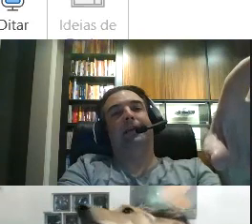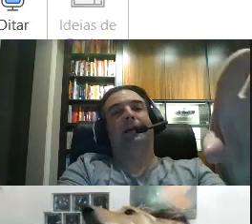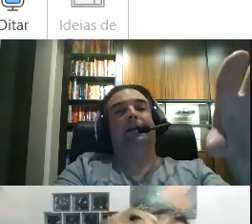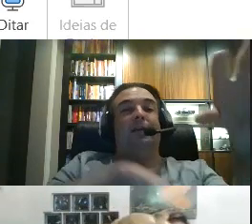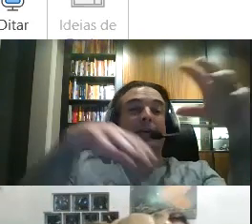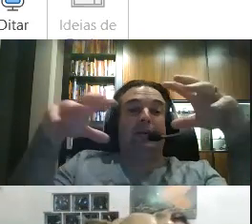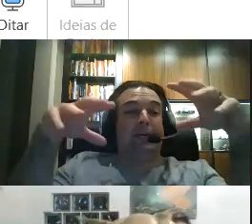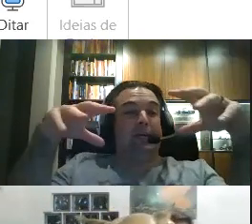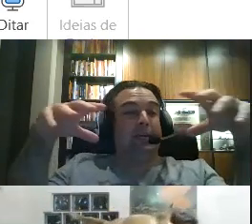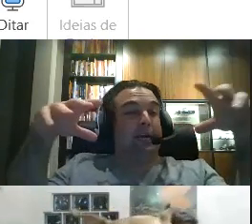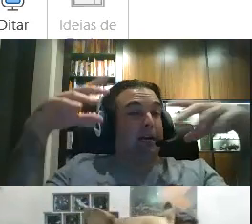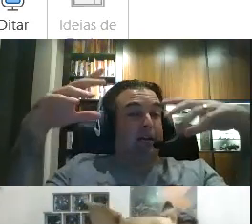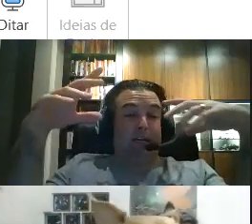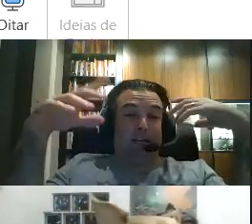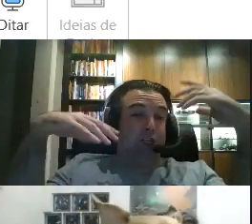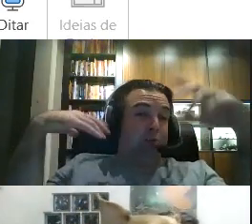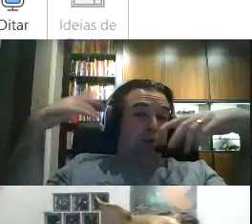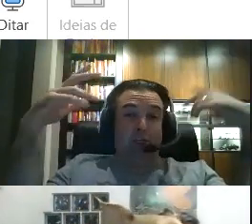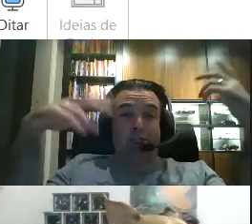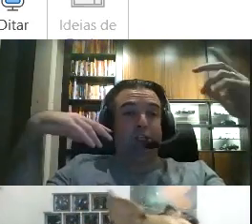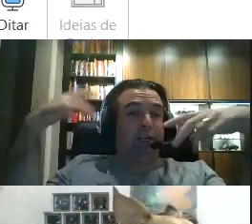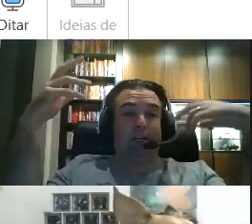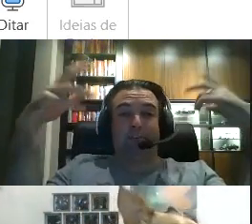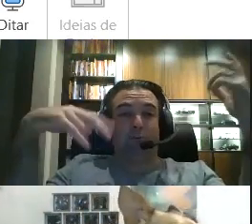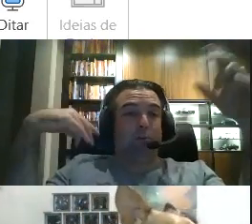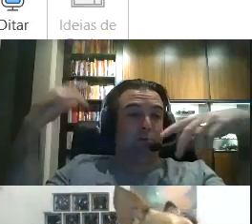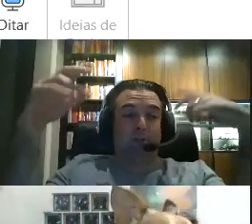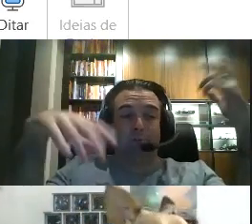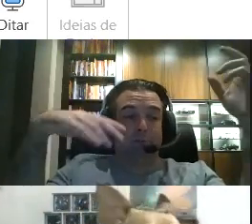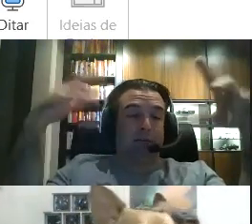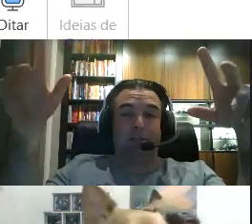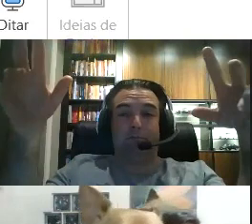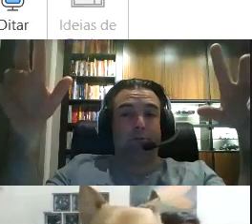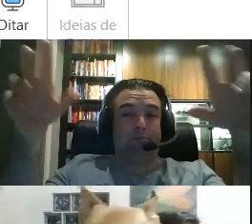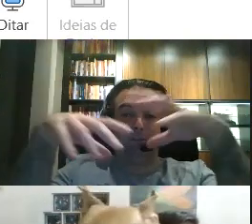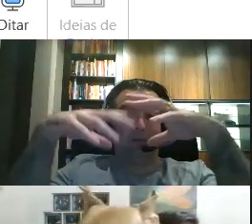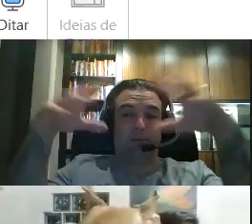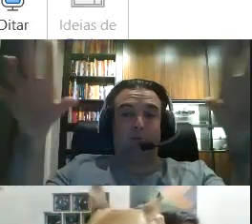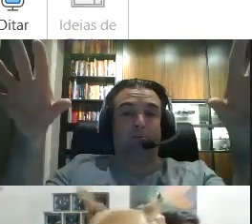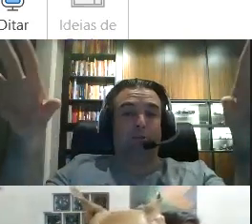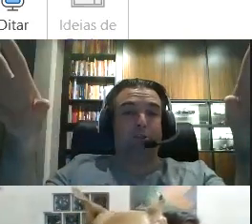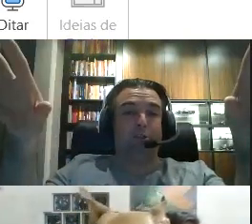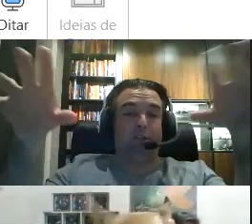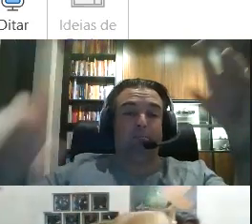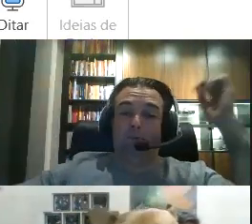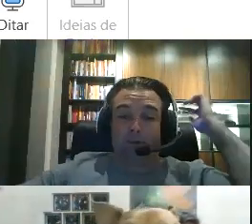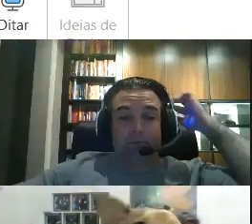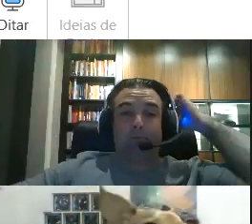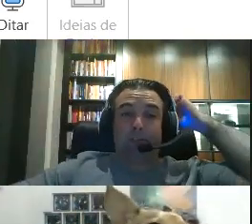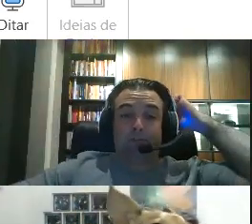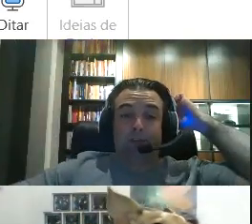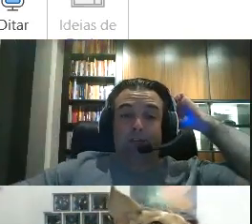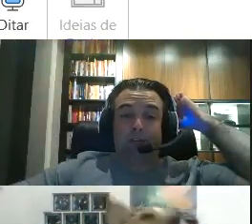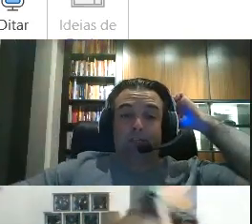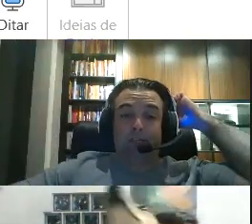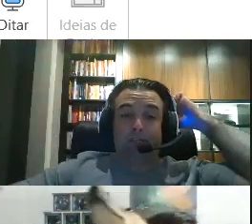massas de ar e a gente imagina que elas vão ir para o mesmo lugar que já foram. O sistema é totalmente dinâmico e vai para